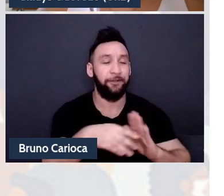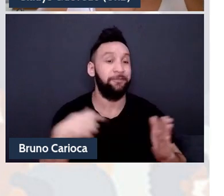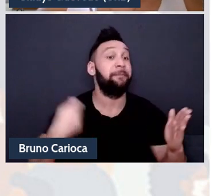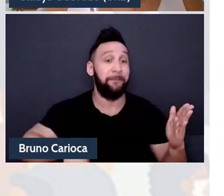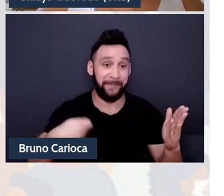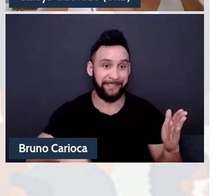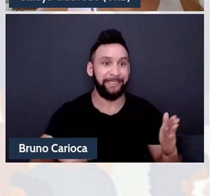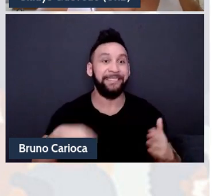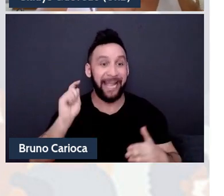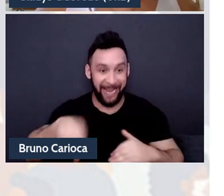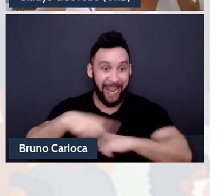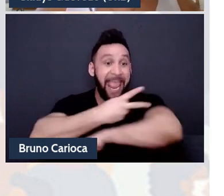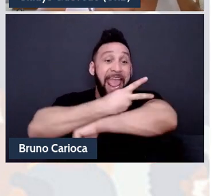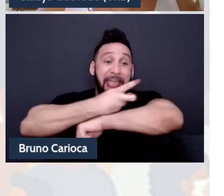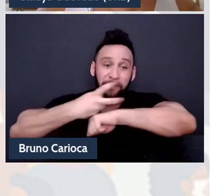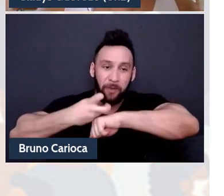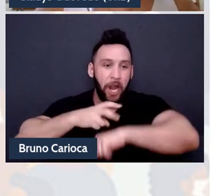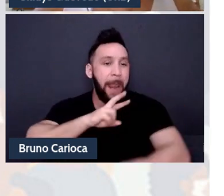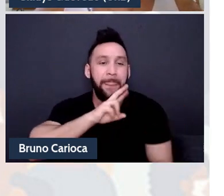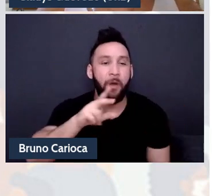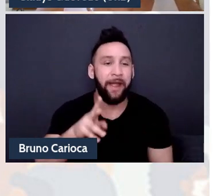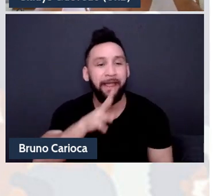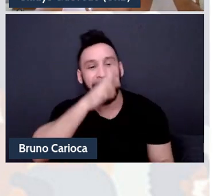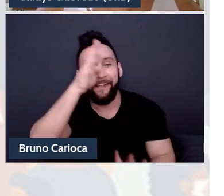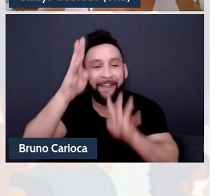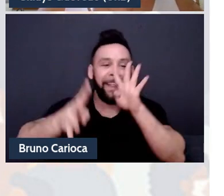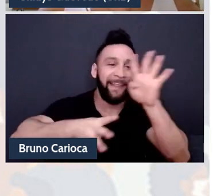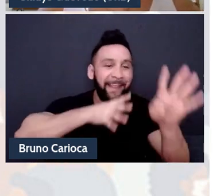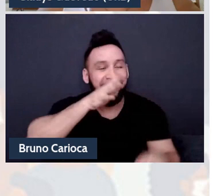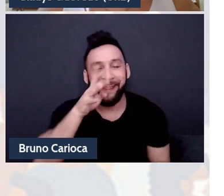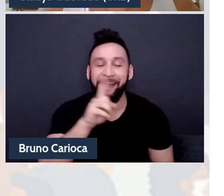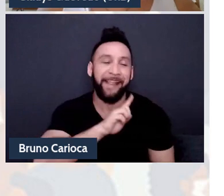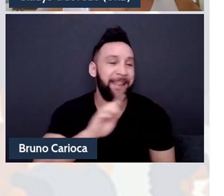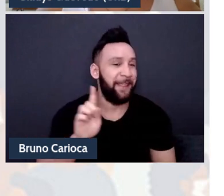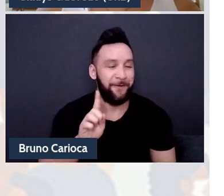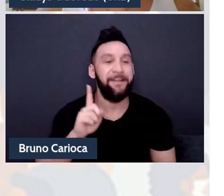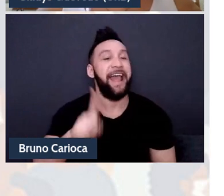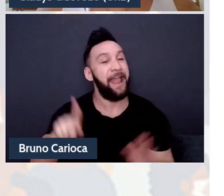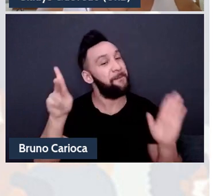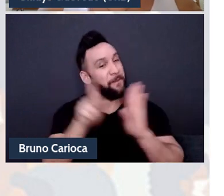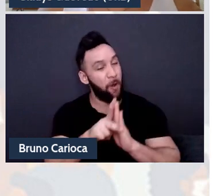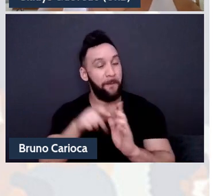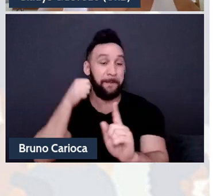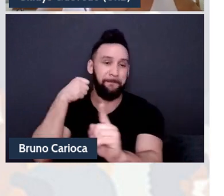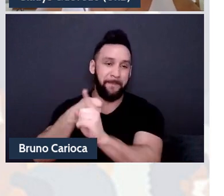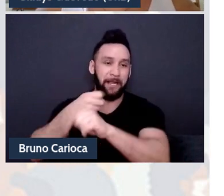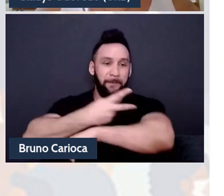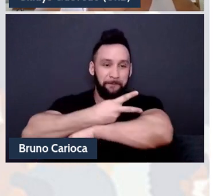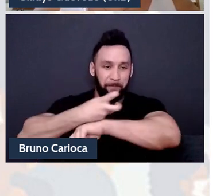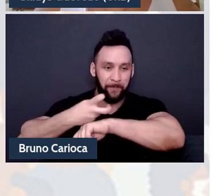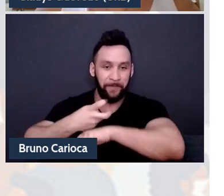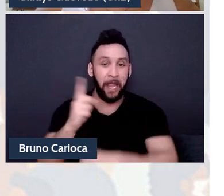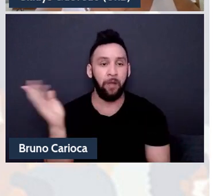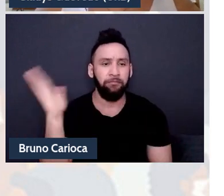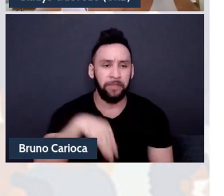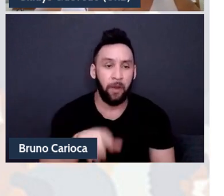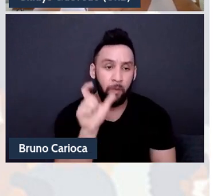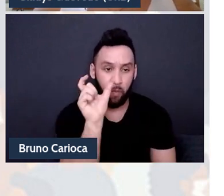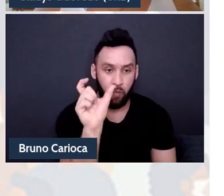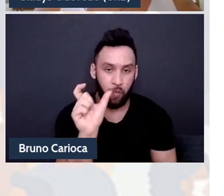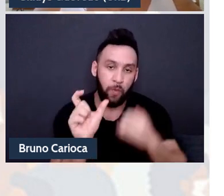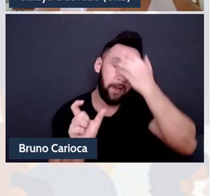Então, eu trouxe aqui uma definição, dentre as muitas que a gente acha na literatura, eu trouxe uma para a gente refletir. Então, o que, que